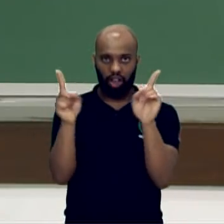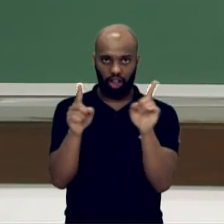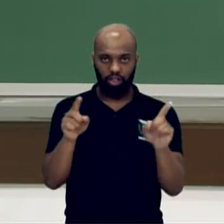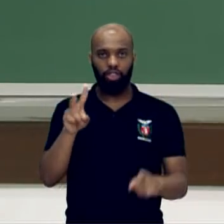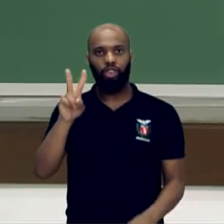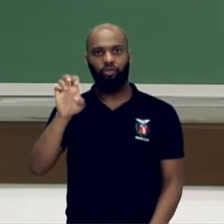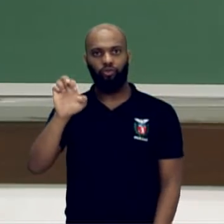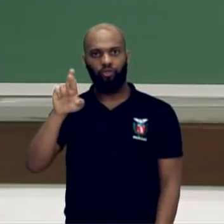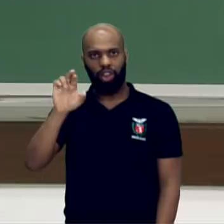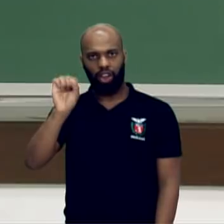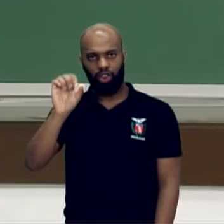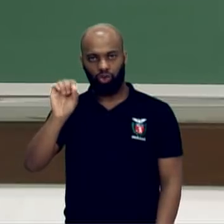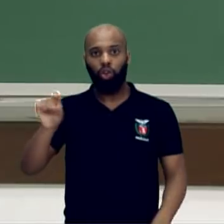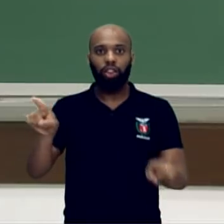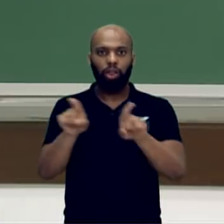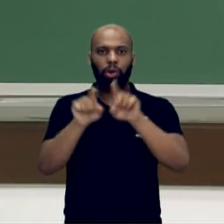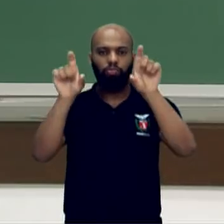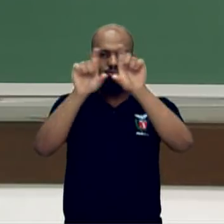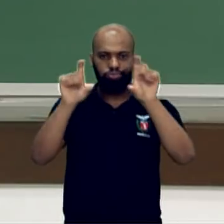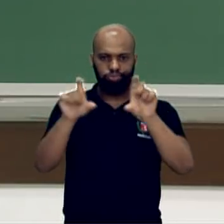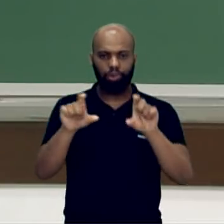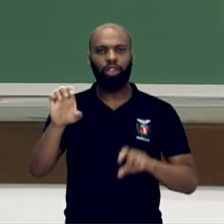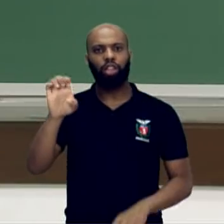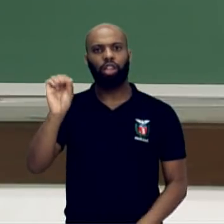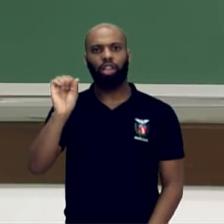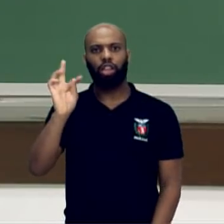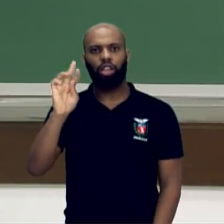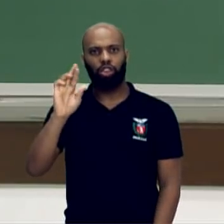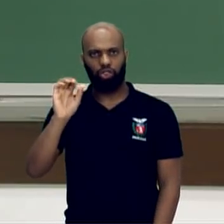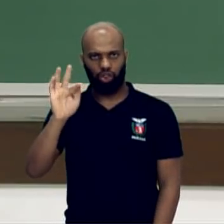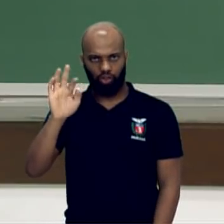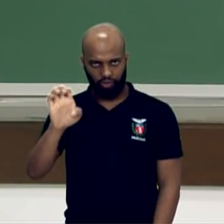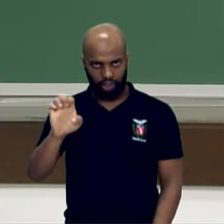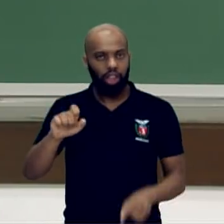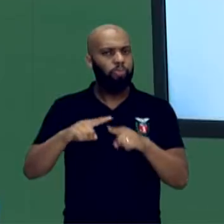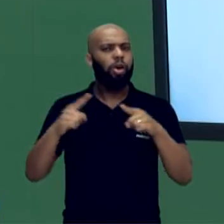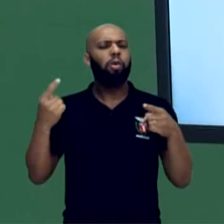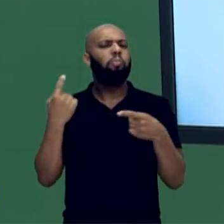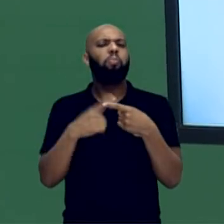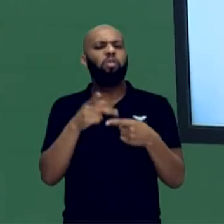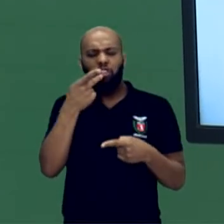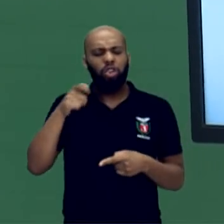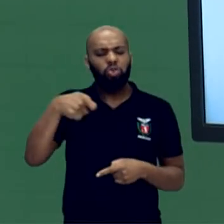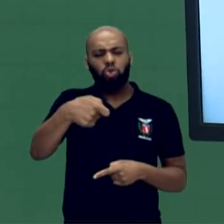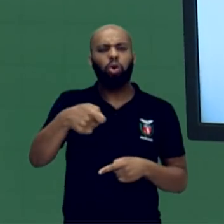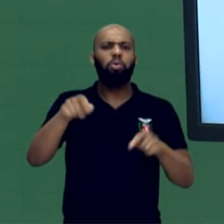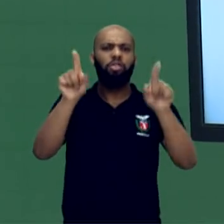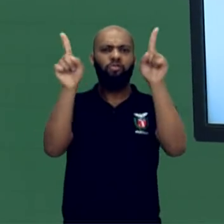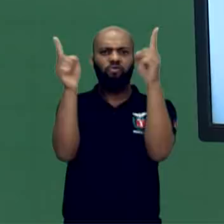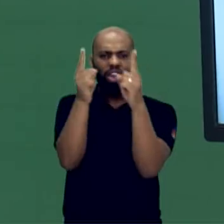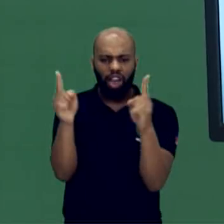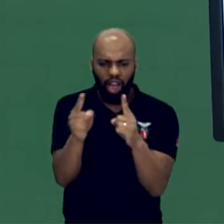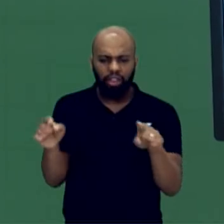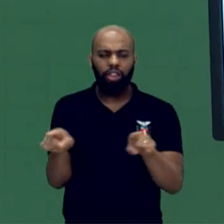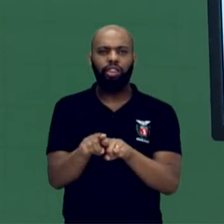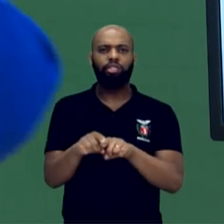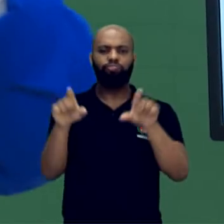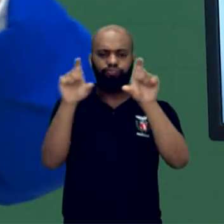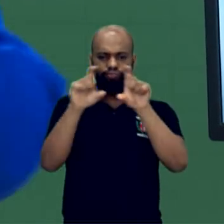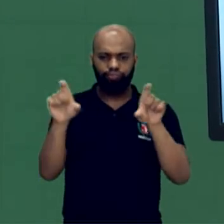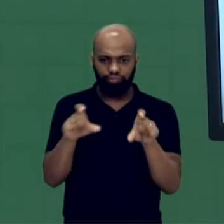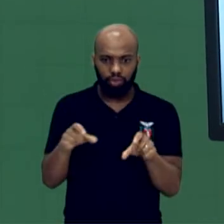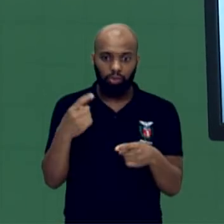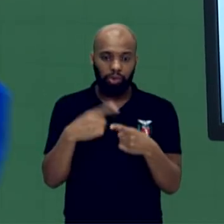daqui a pouquinho. Mas o que eu estou falando de estrutura tradicional do verso e da estrofe? Aquela estrutura de que o poema tem